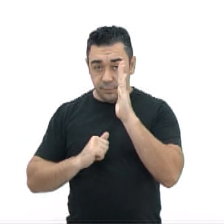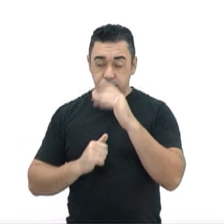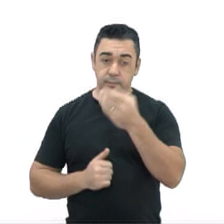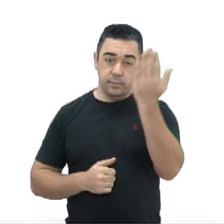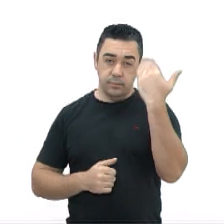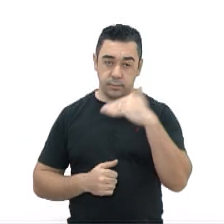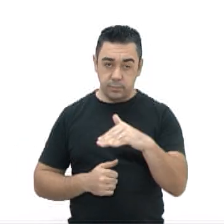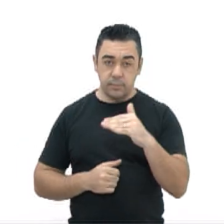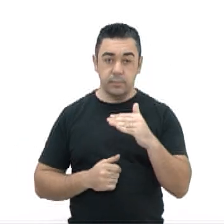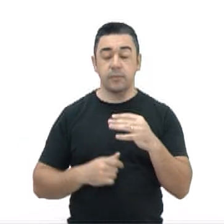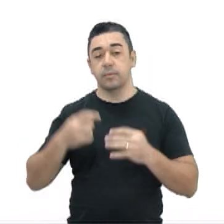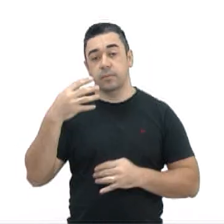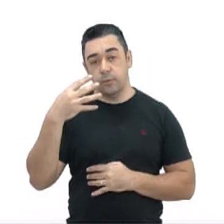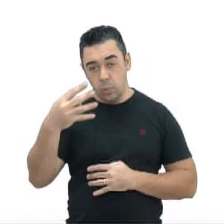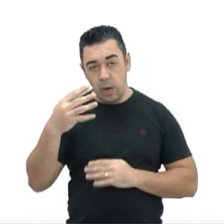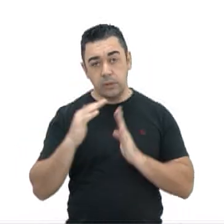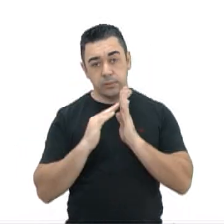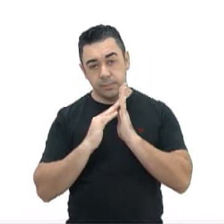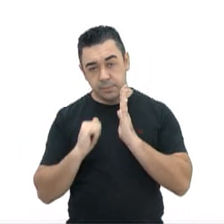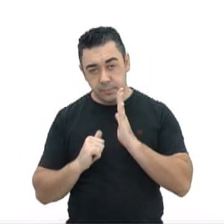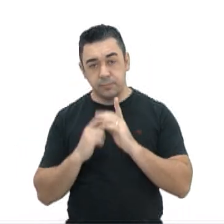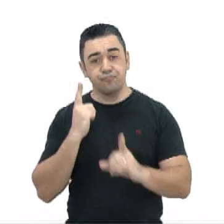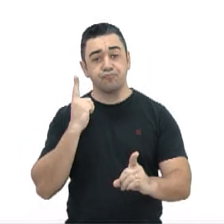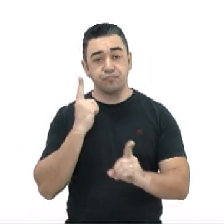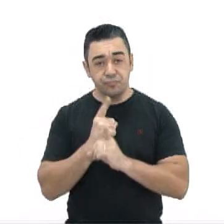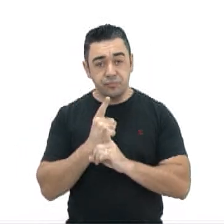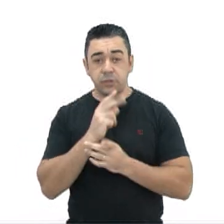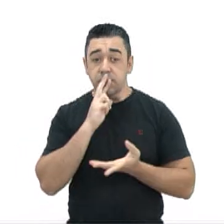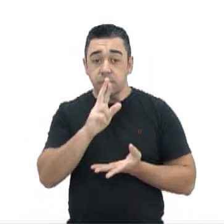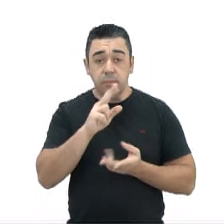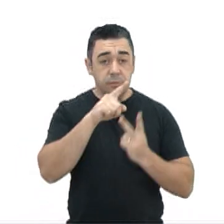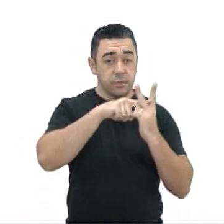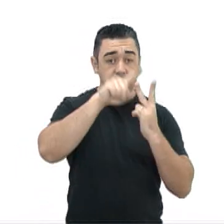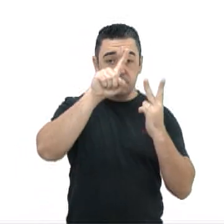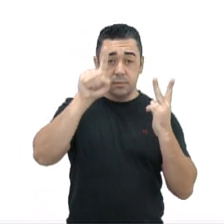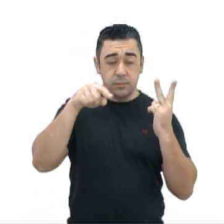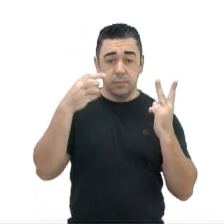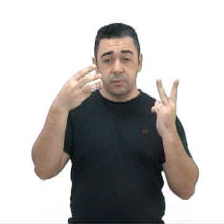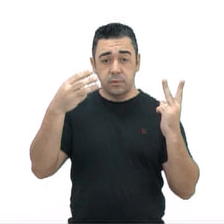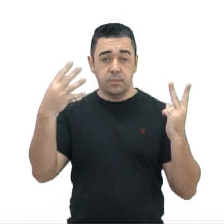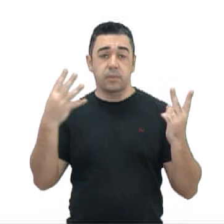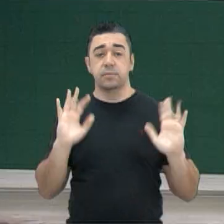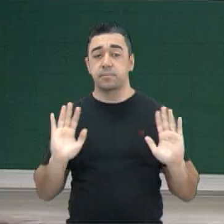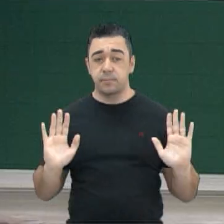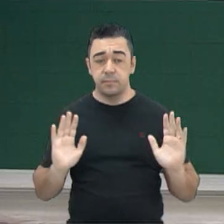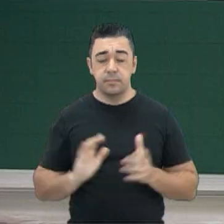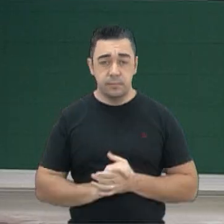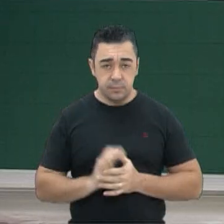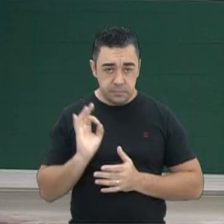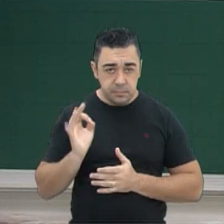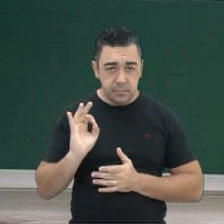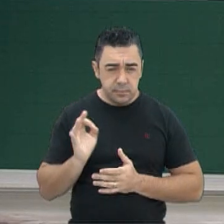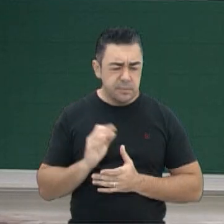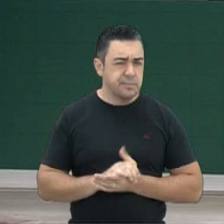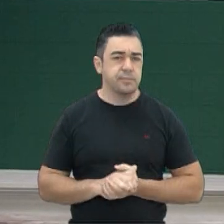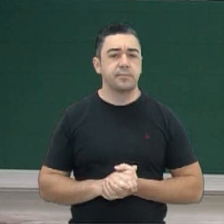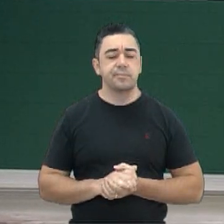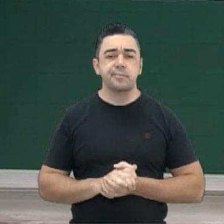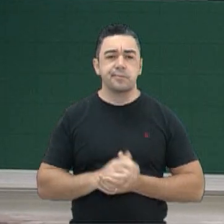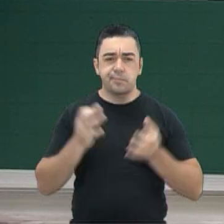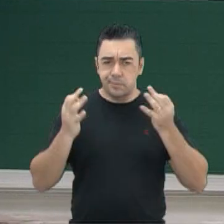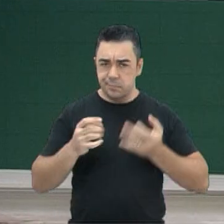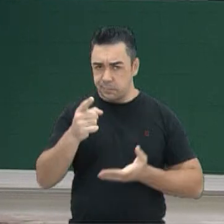Na segunda leva, foram 4 subtrações. Então, o resultado da raiz é 34, certo? Eu tenho certeza